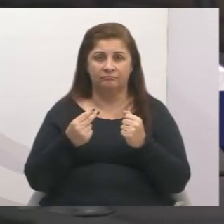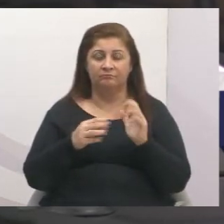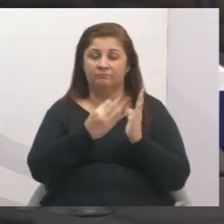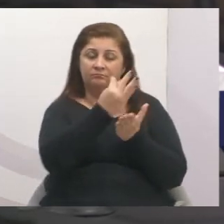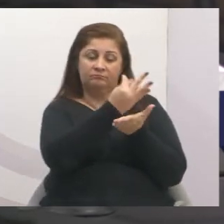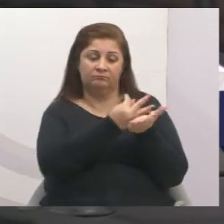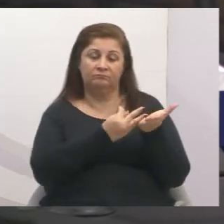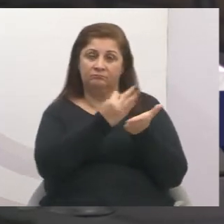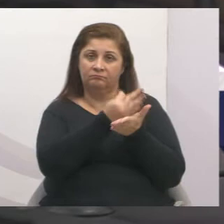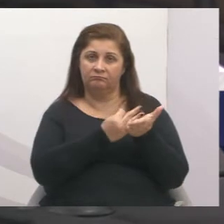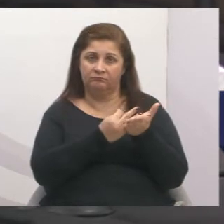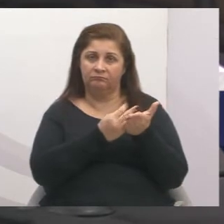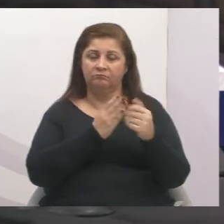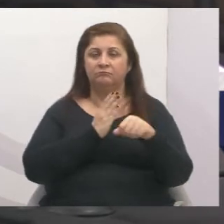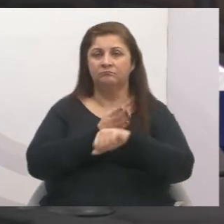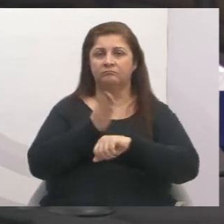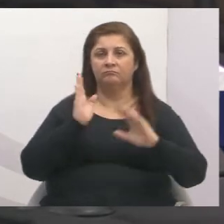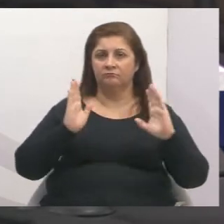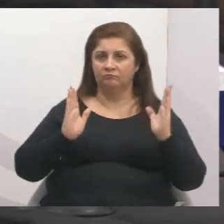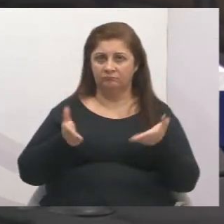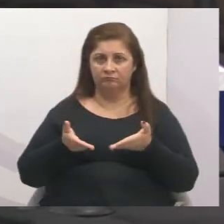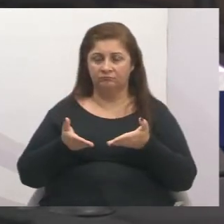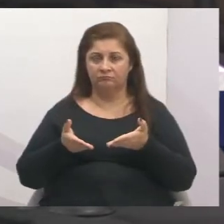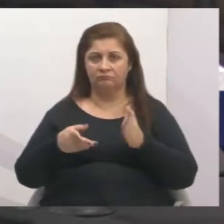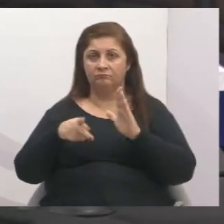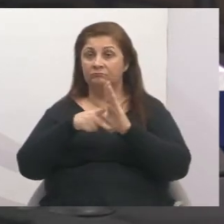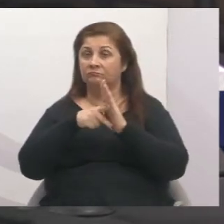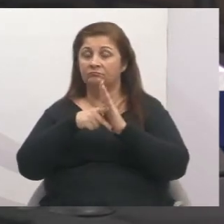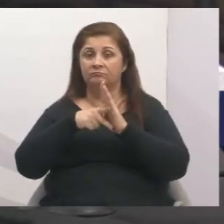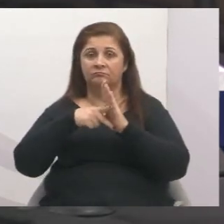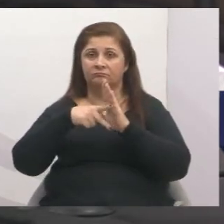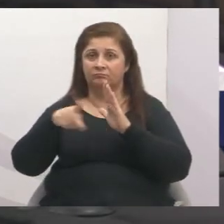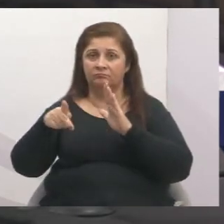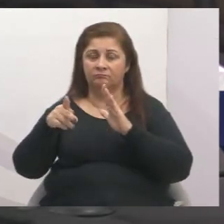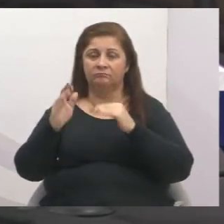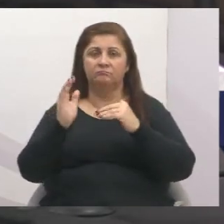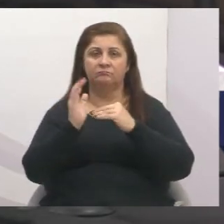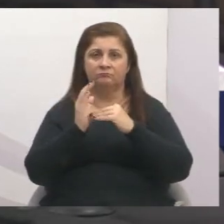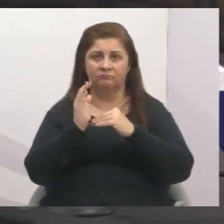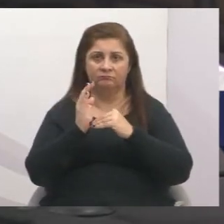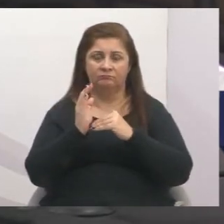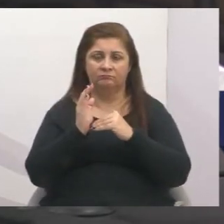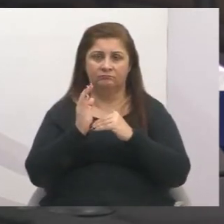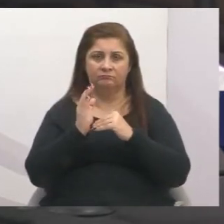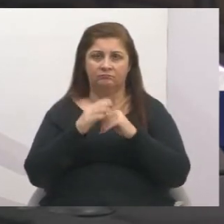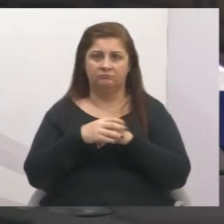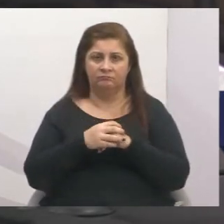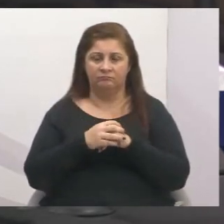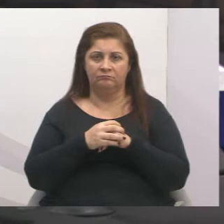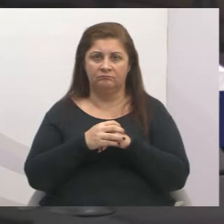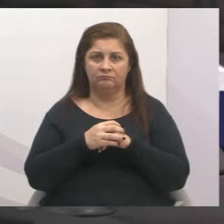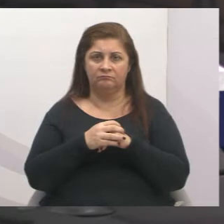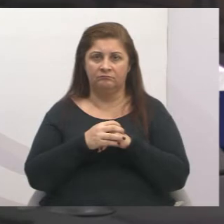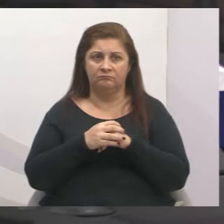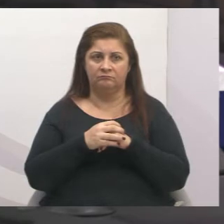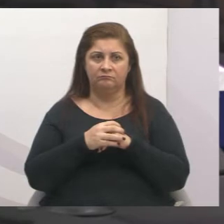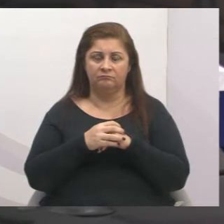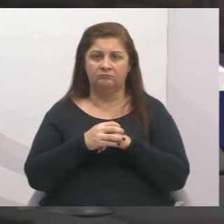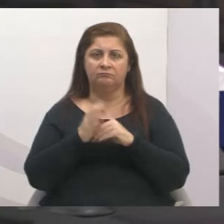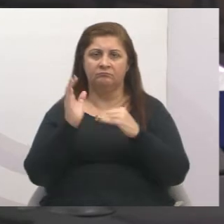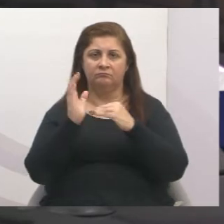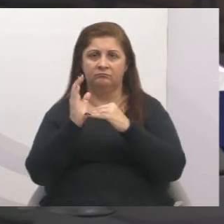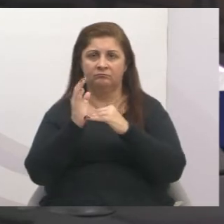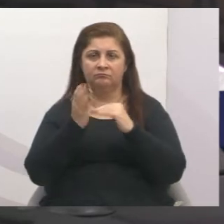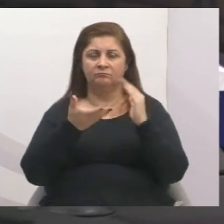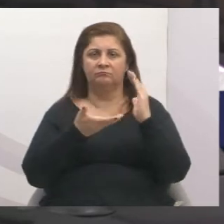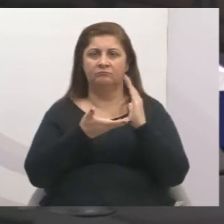que vai ser aprovado nessa casa aqui é uma imposição do Congresso Nacional, pelos deputados e